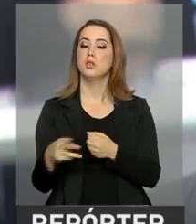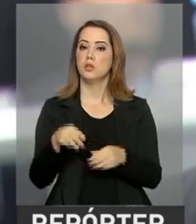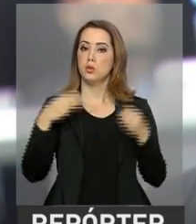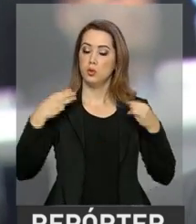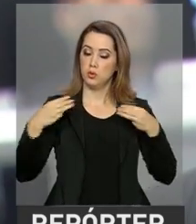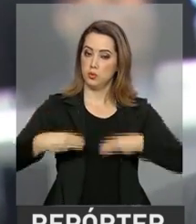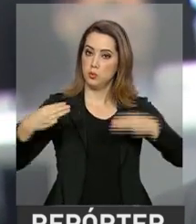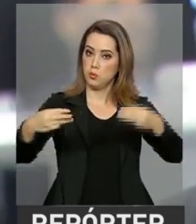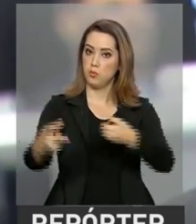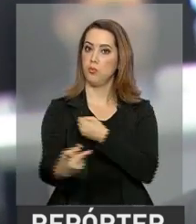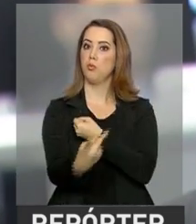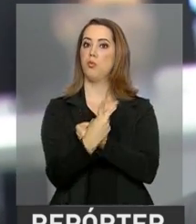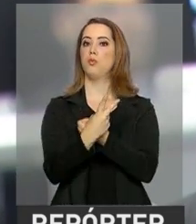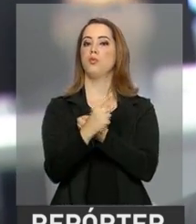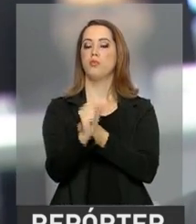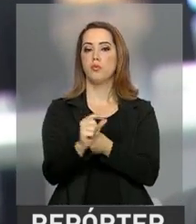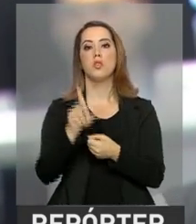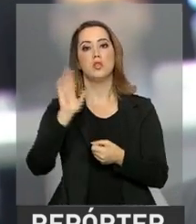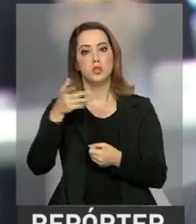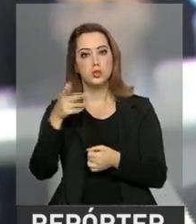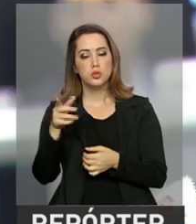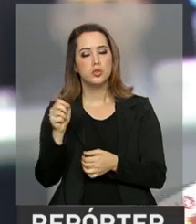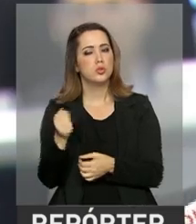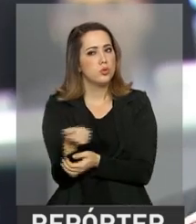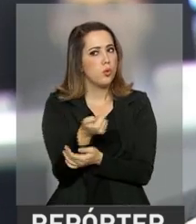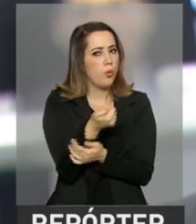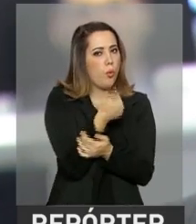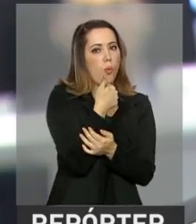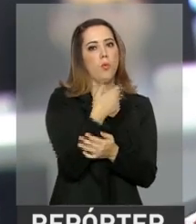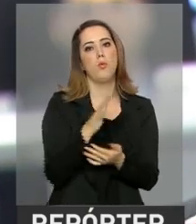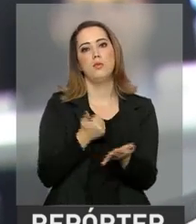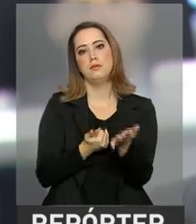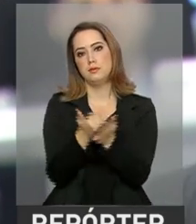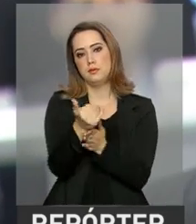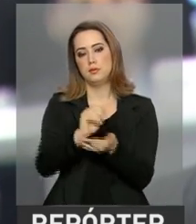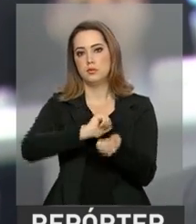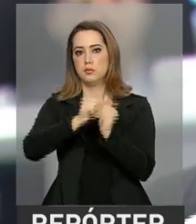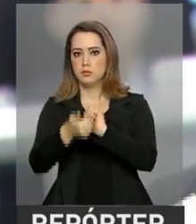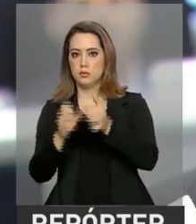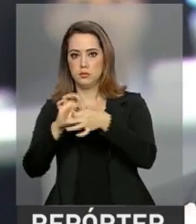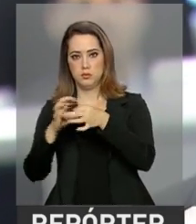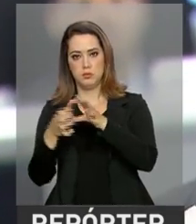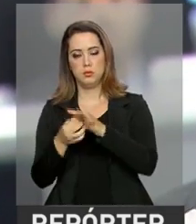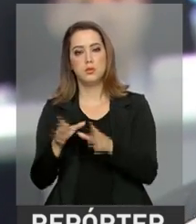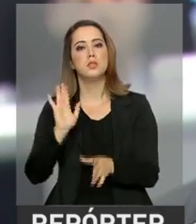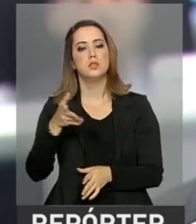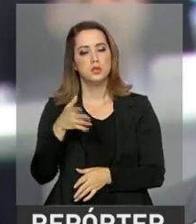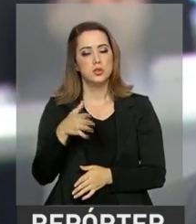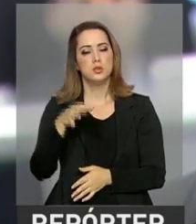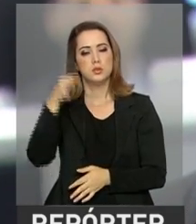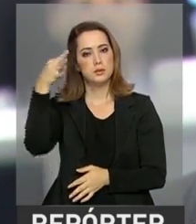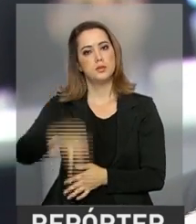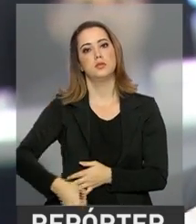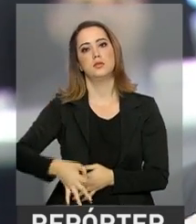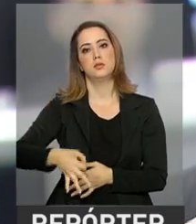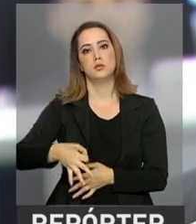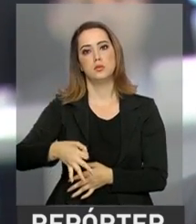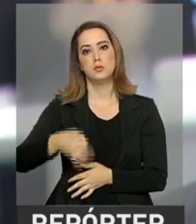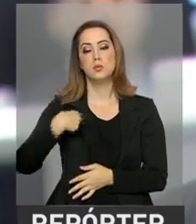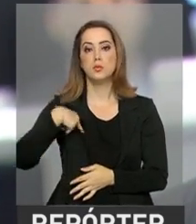nós estamos em contagem regressiva para o início dos Jogos Olímpicos, que temos absoluta certeza que